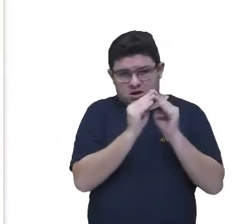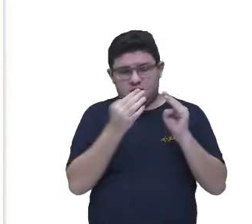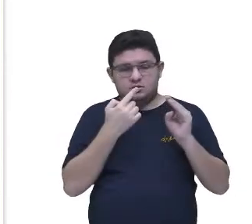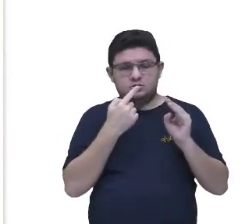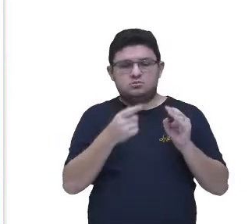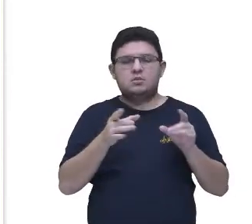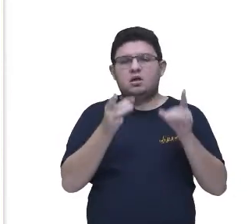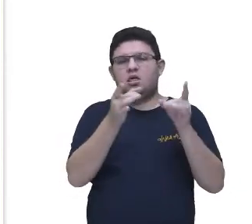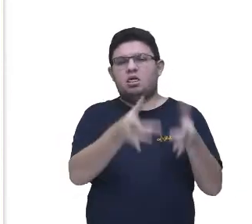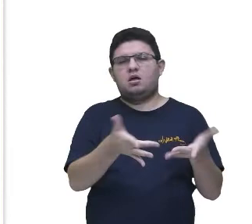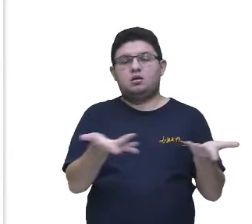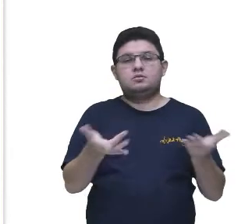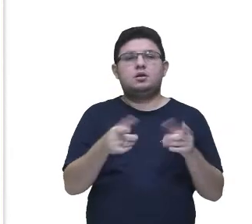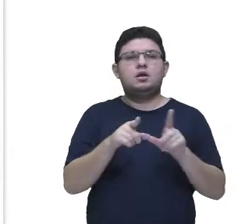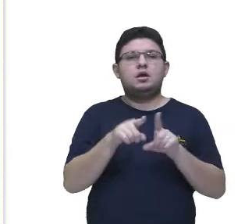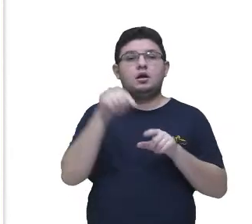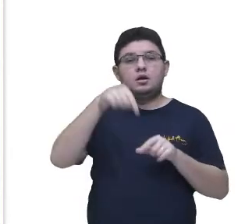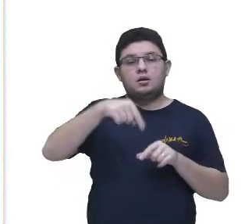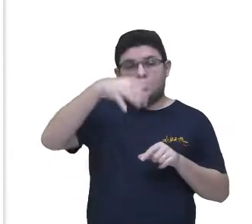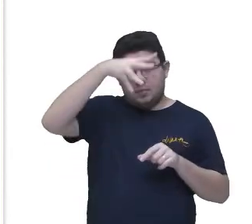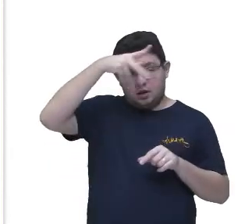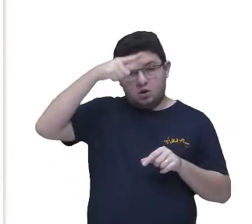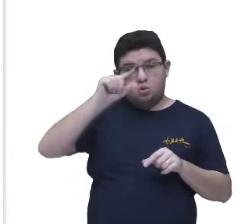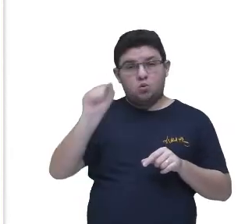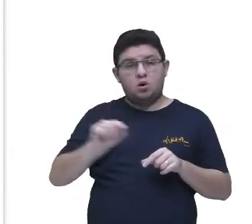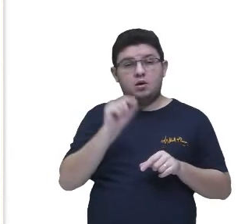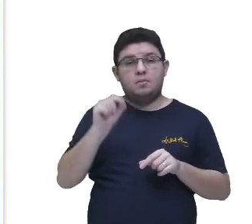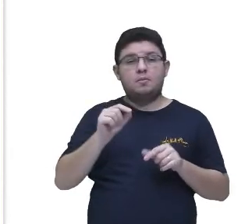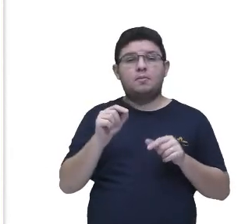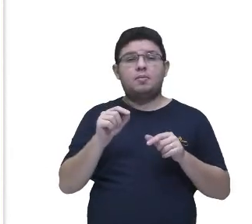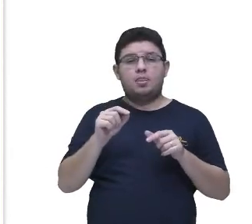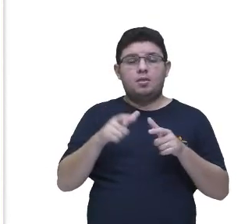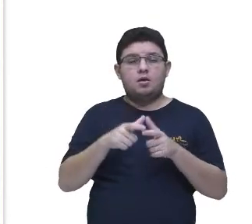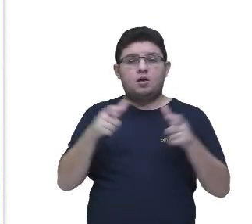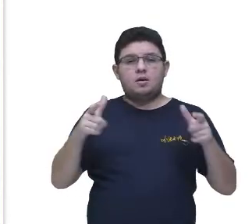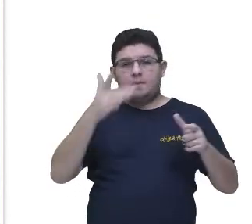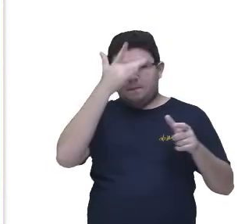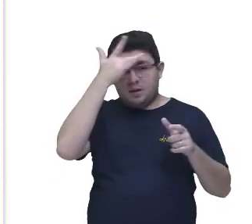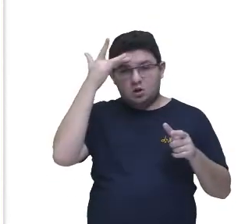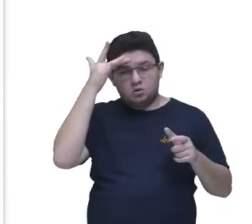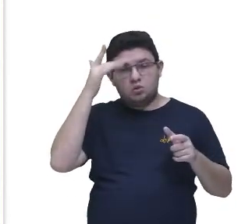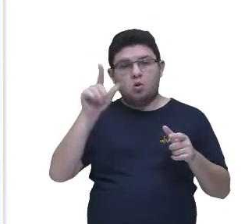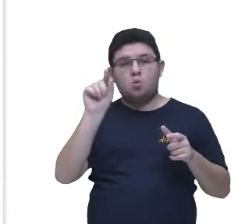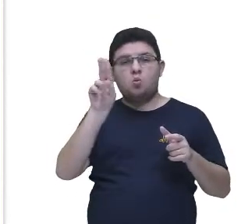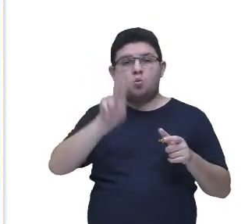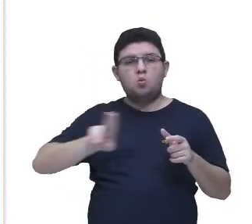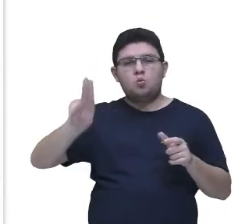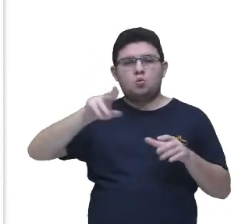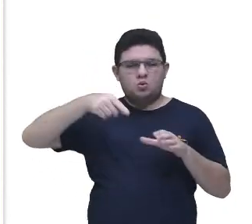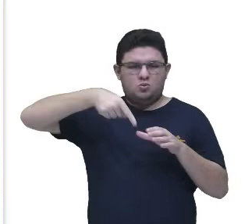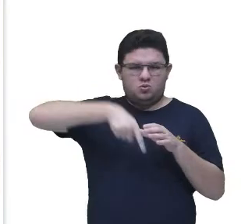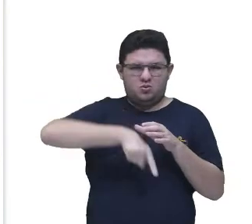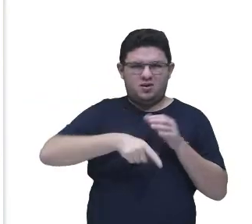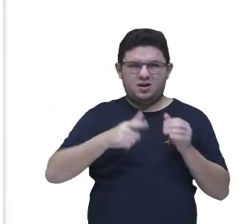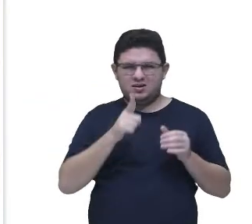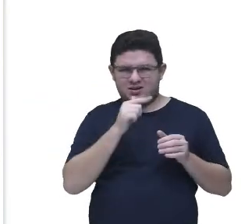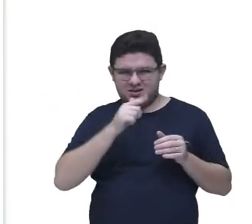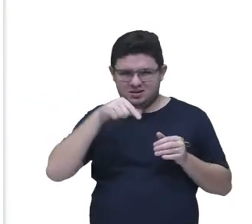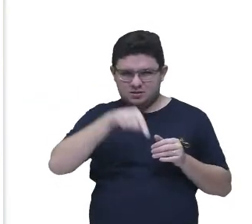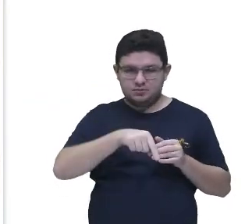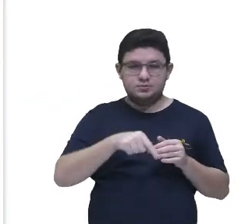grande maioria utiliza poços artesianos, talvez o teu poço artesiano acabe sendo,